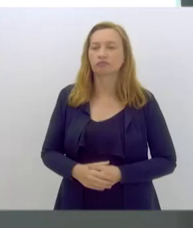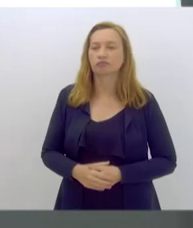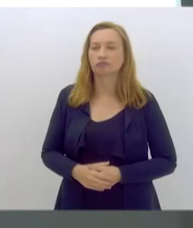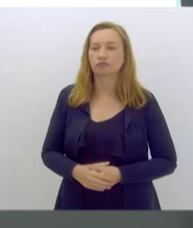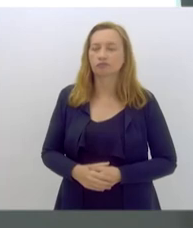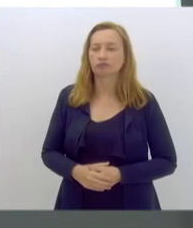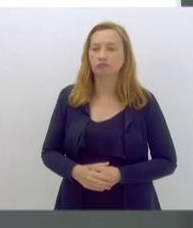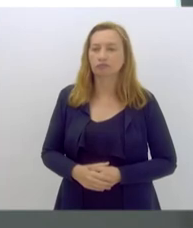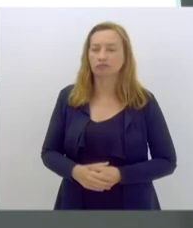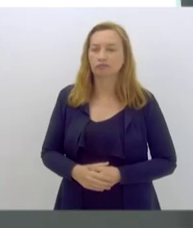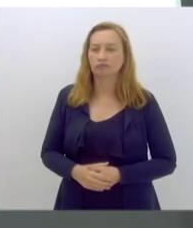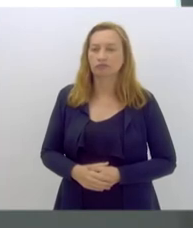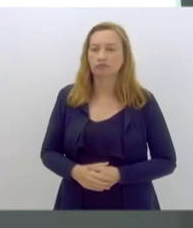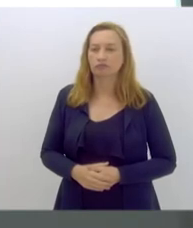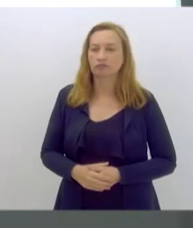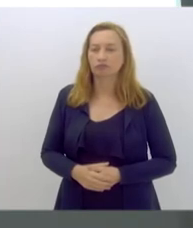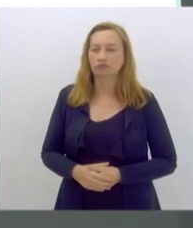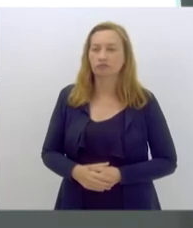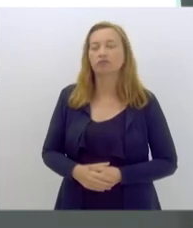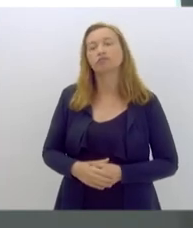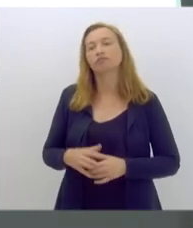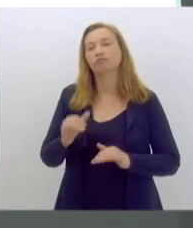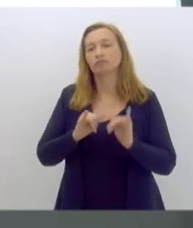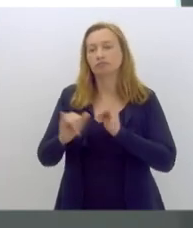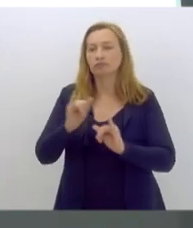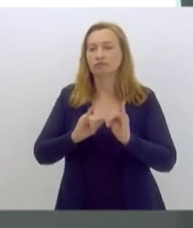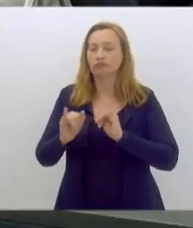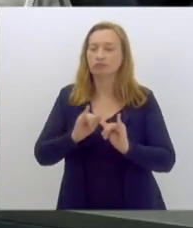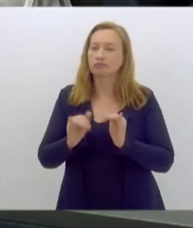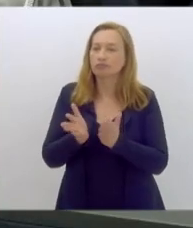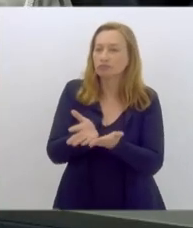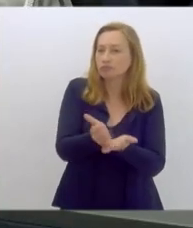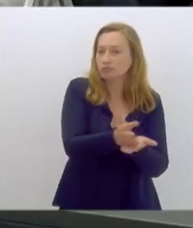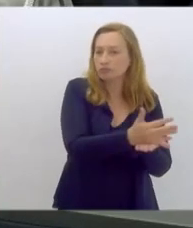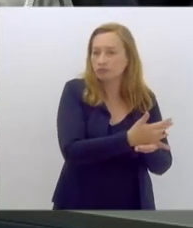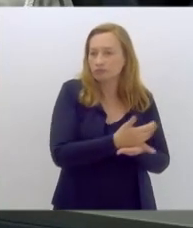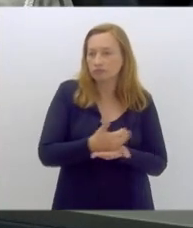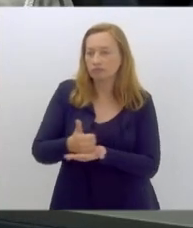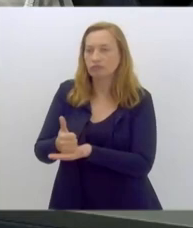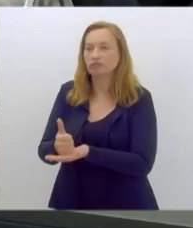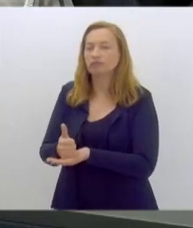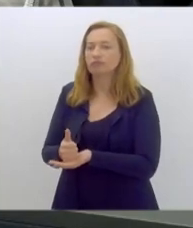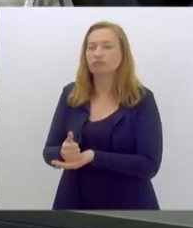sondados que são pegos da NP né Fonte Banco Central